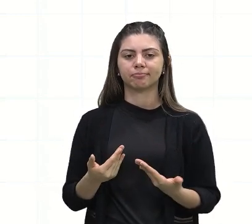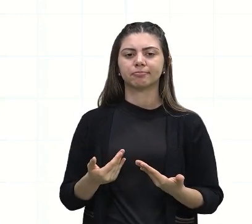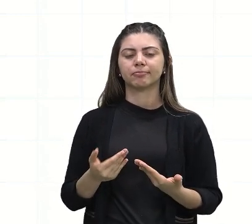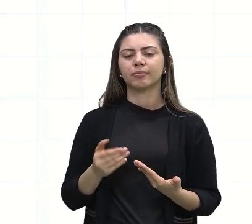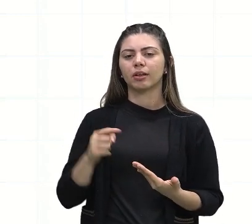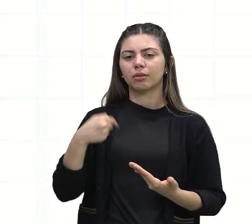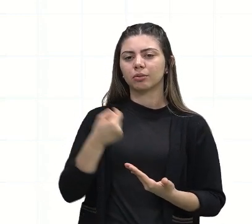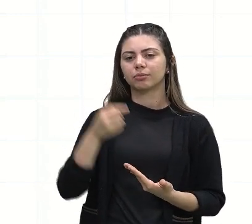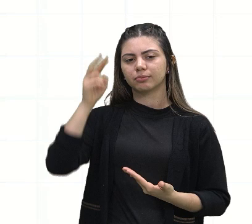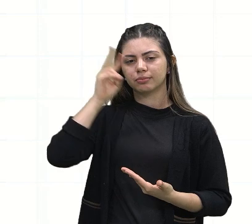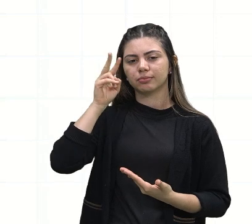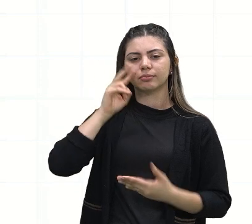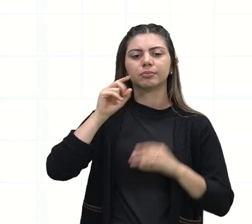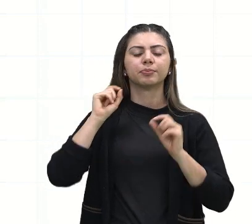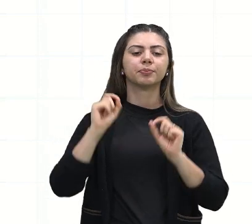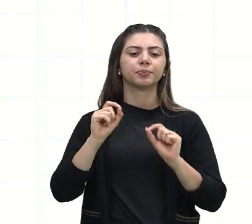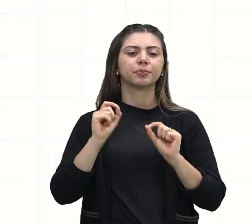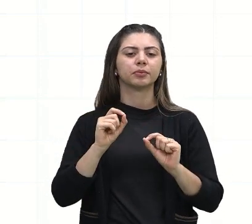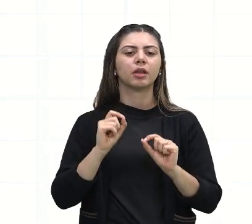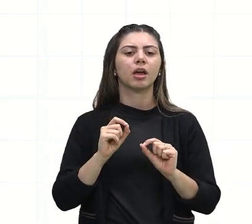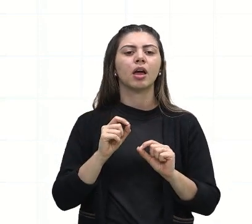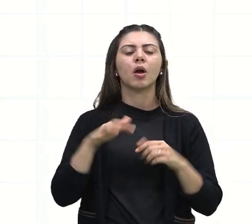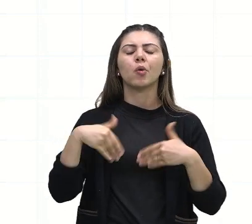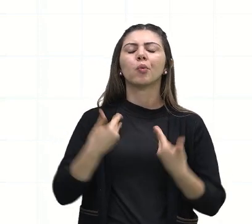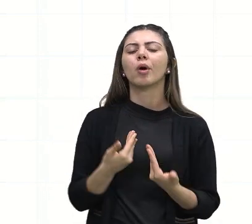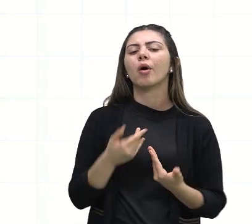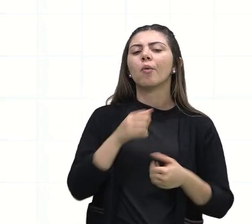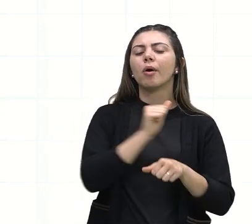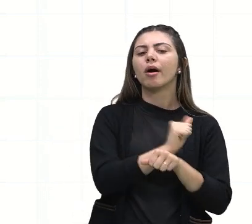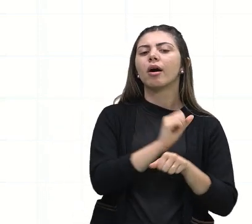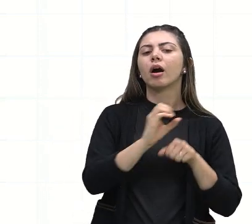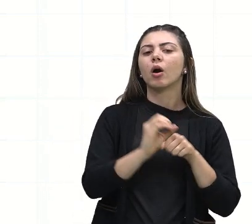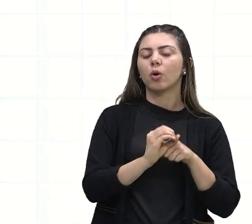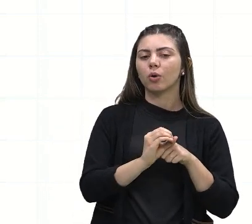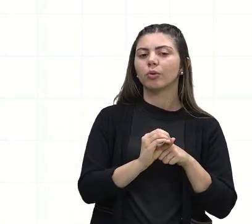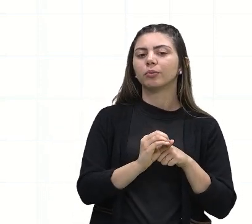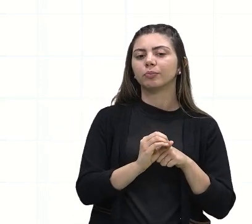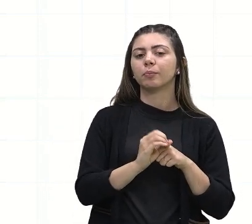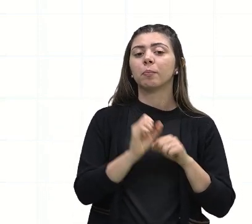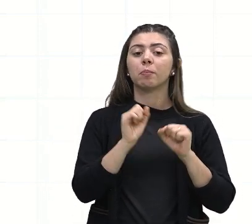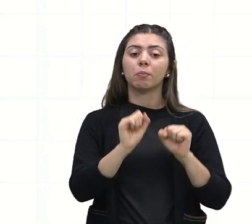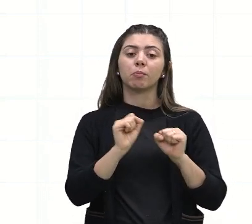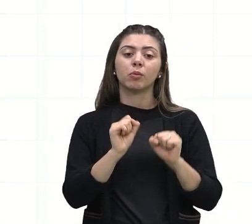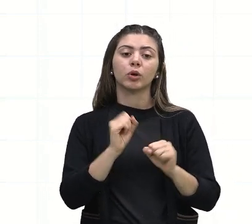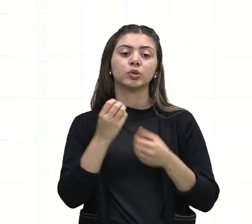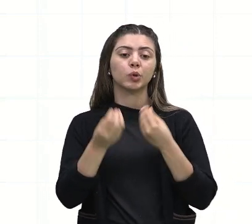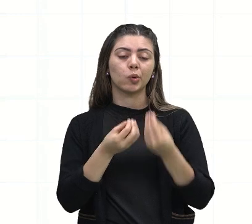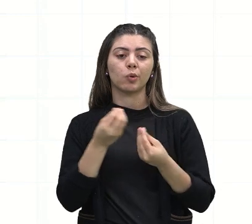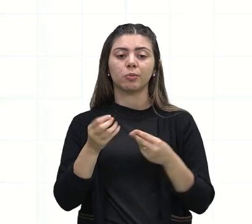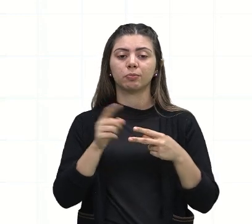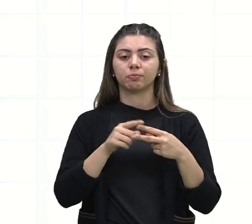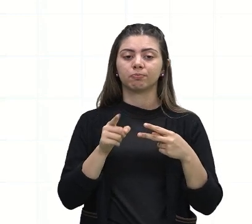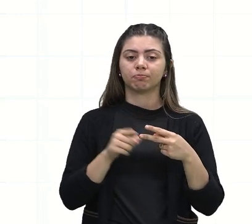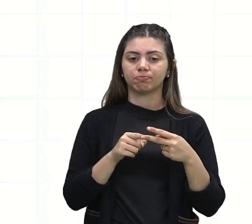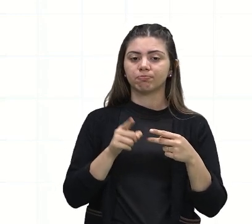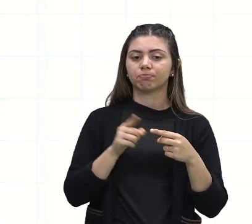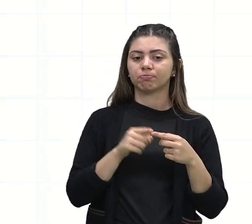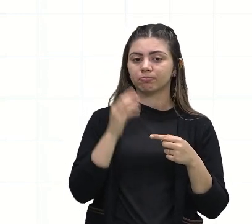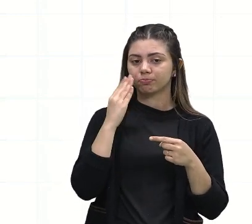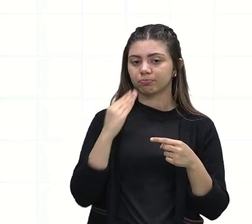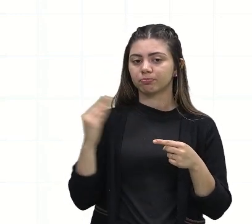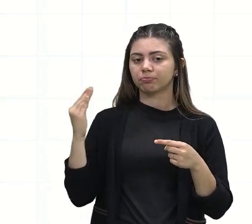só relembrar aqui, né, os artigos, eles podem ser classificados como